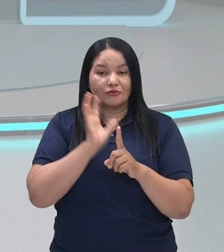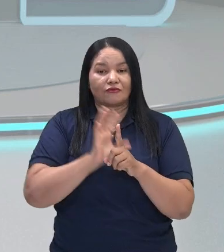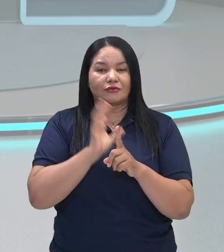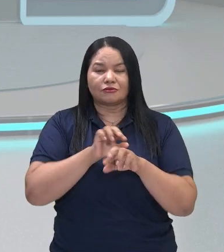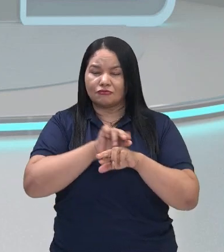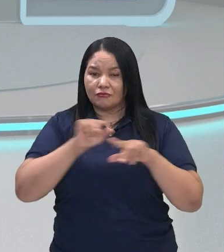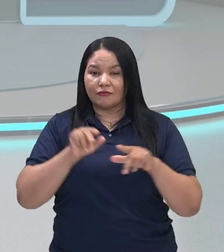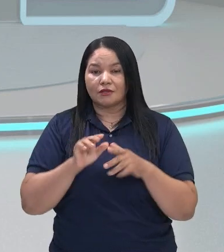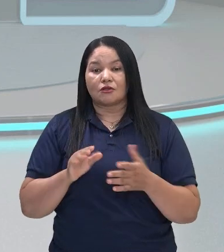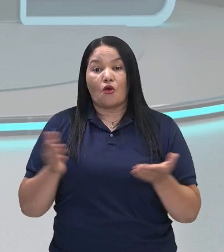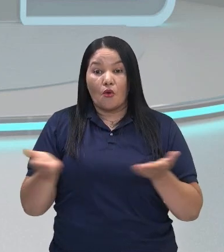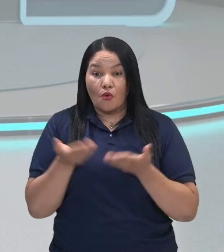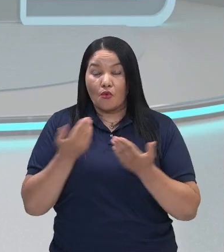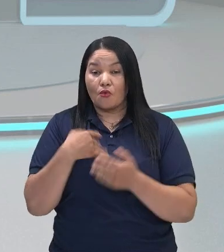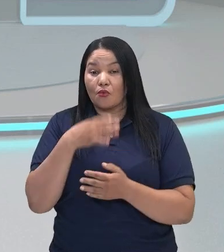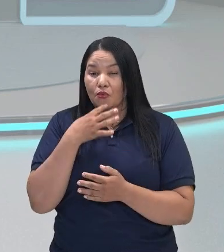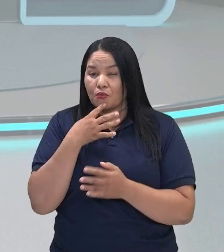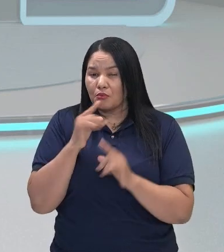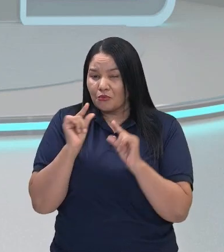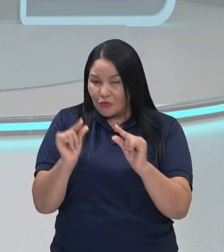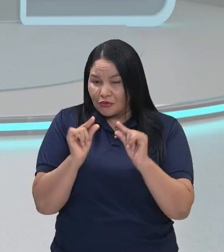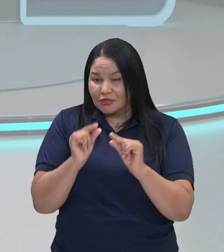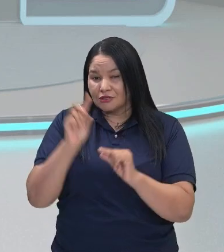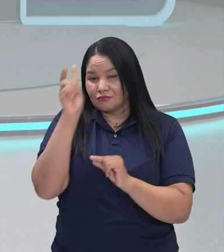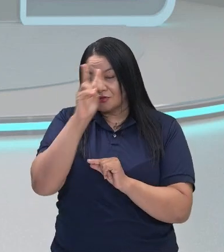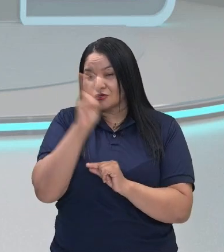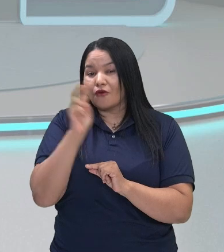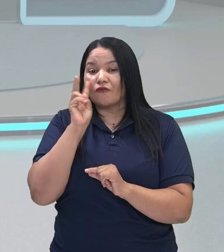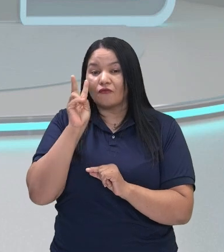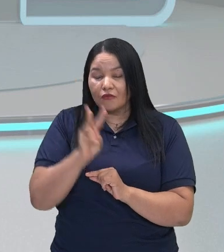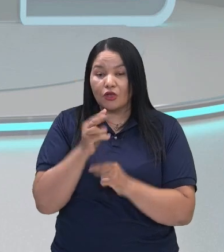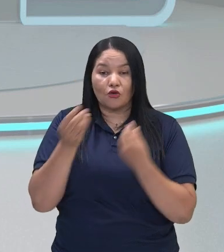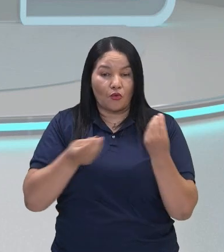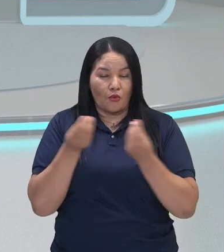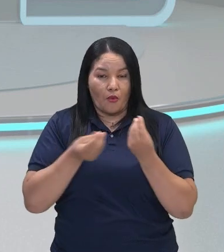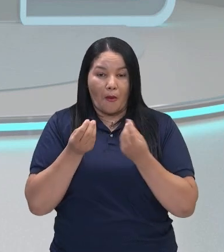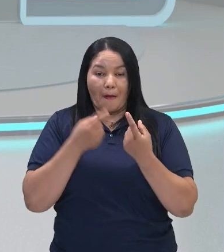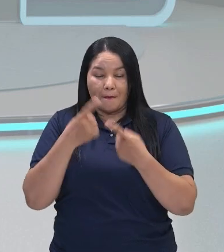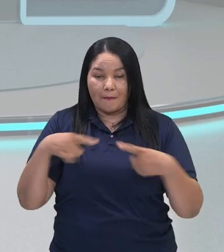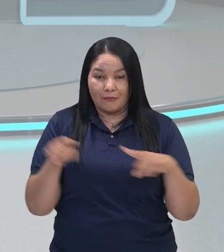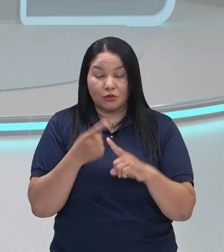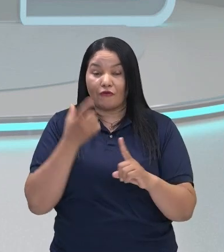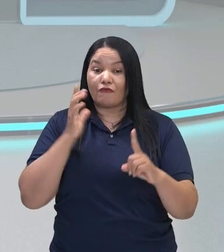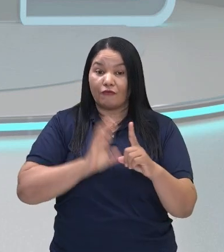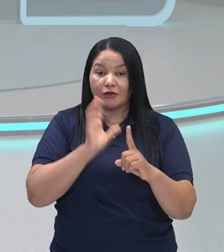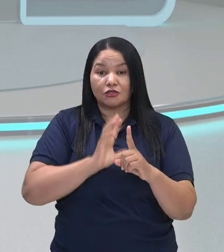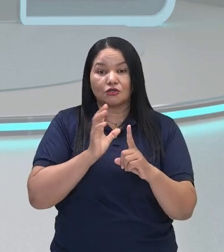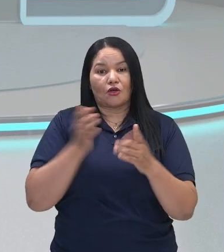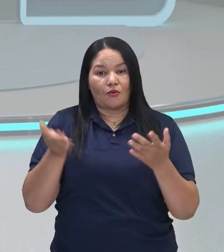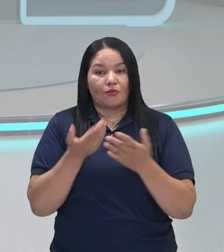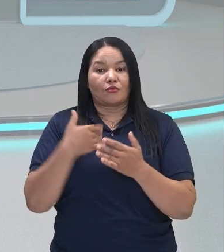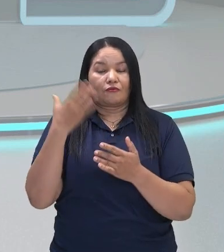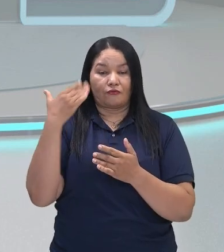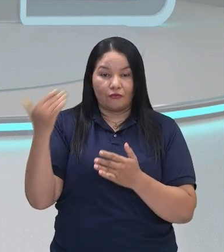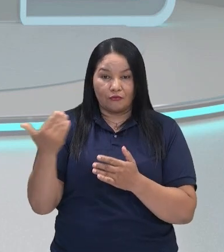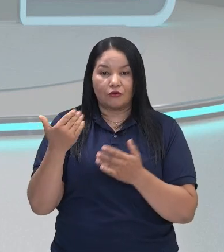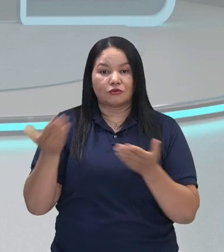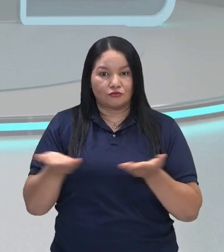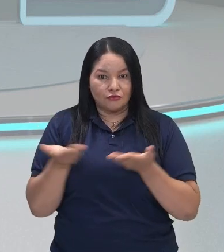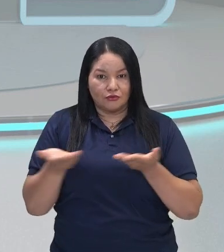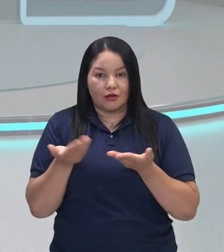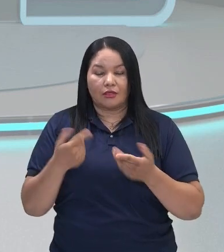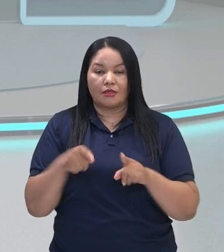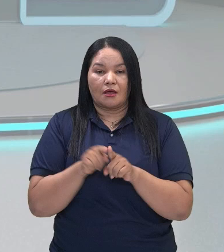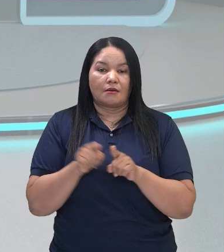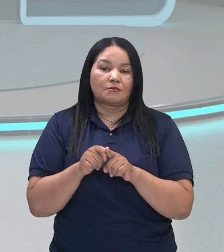Então, hoje, nós vamos conhecer um pouquinho dessa história e veremos como esse tipo de música influencia até os nossos artistas atuais, assim